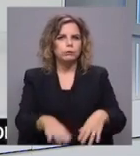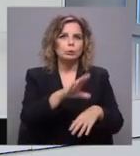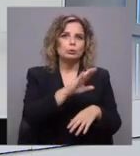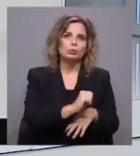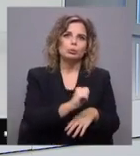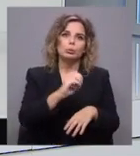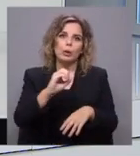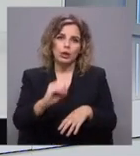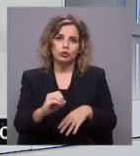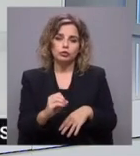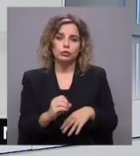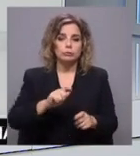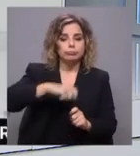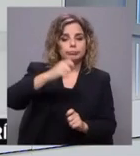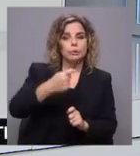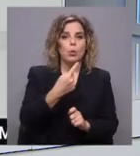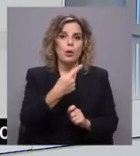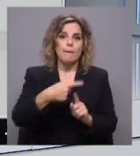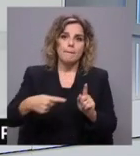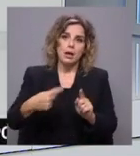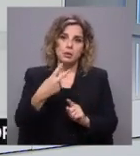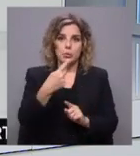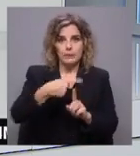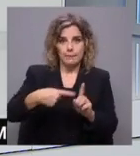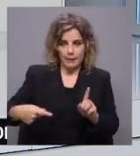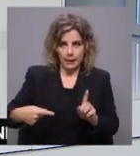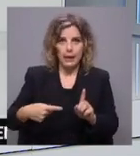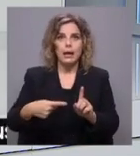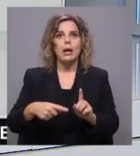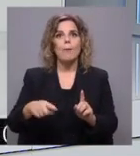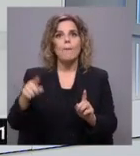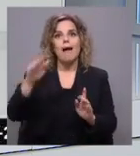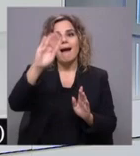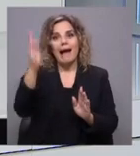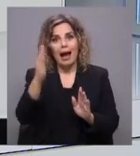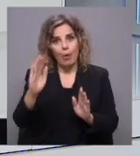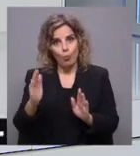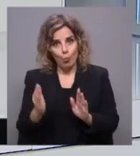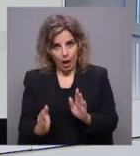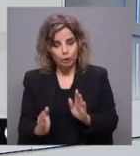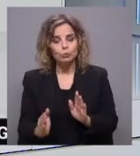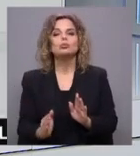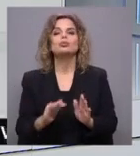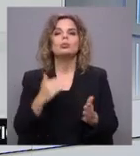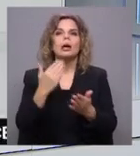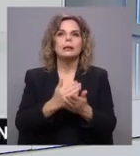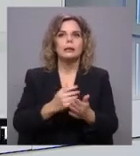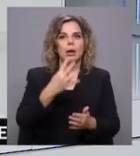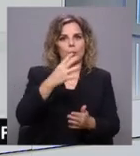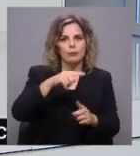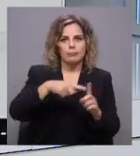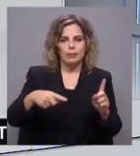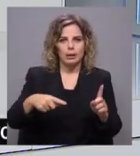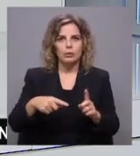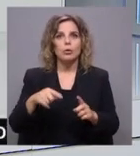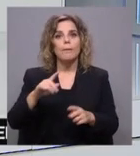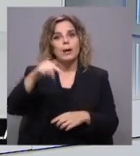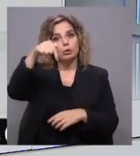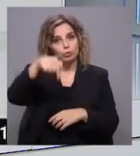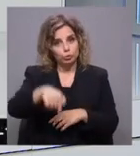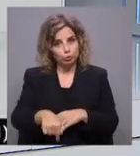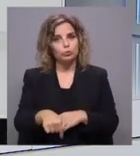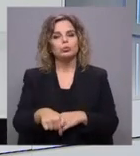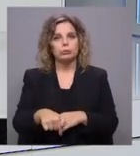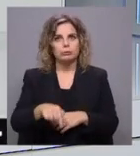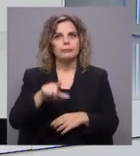com 1,5 a 2,5 metros, mas a sul do Cabo Raso aumentam até 4,5 metros. E na costa sul, as ondas também